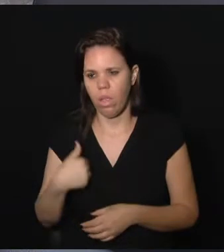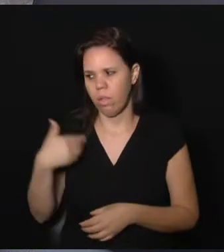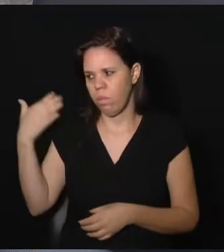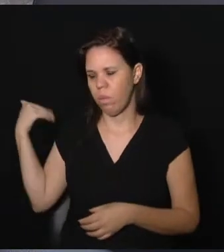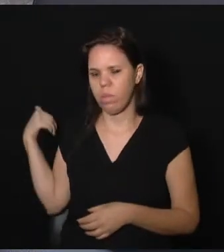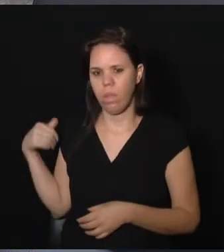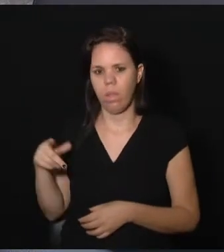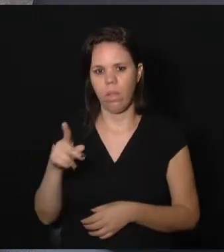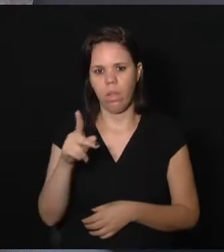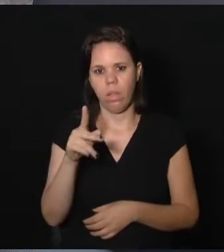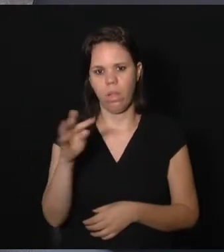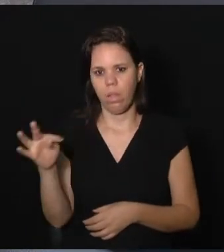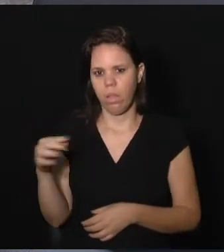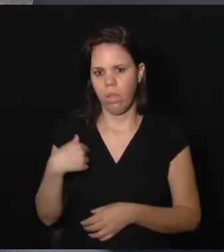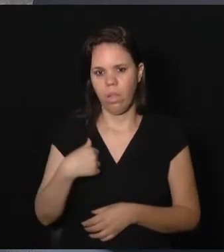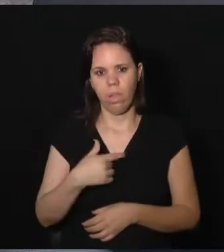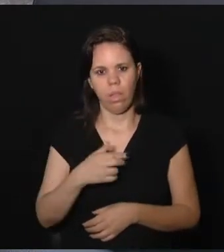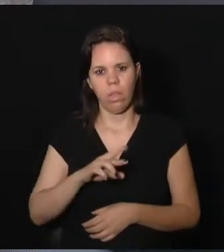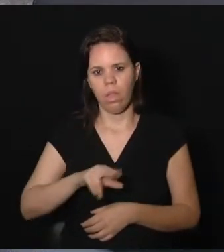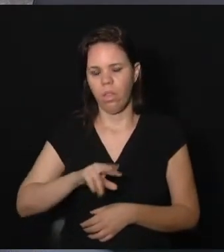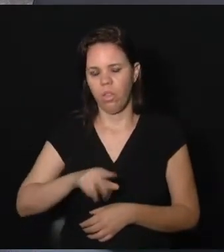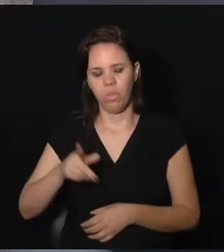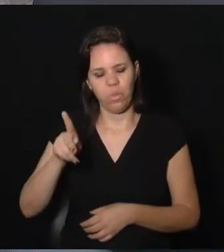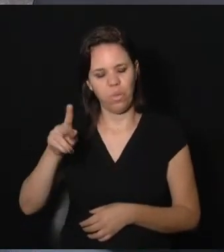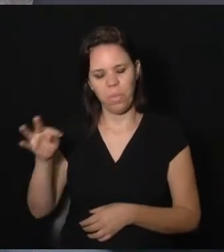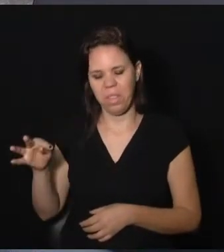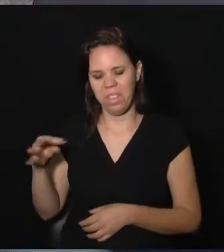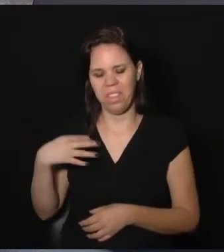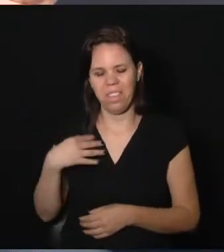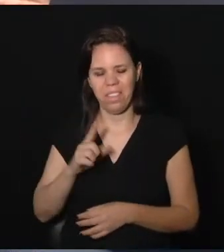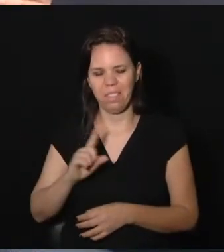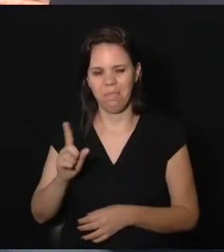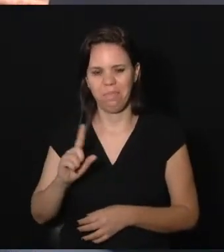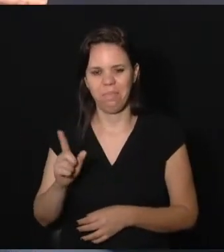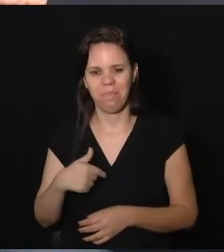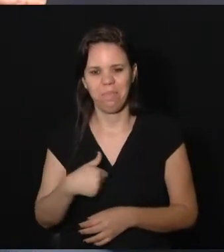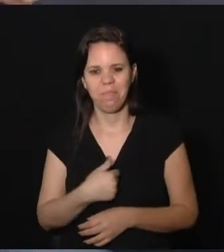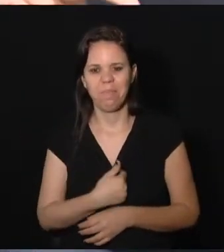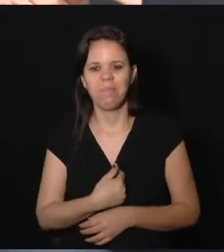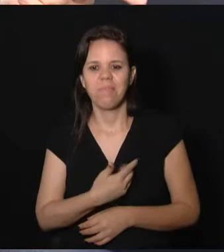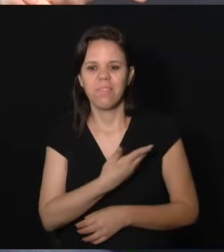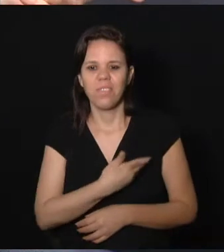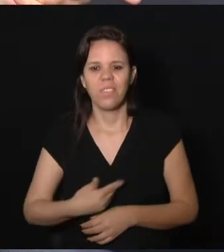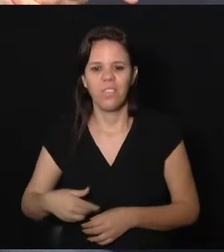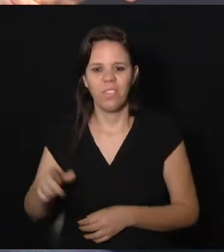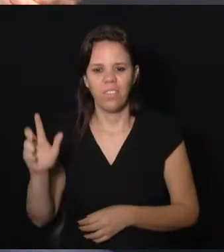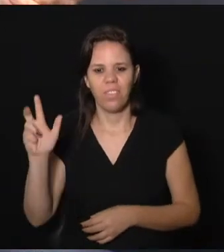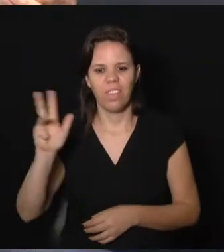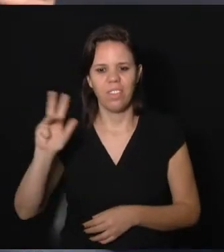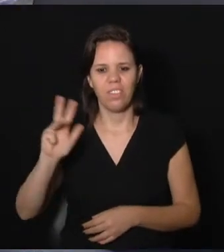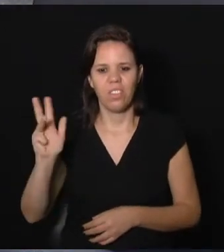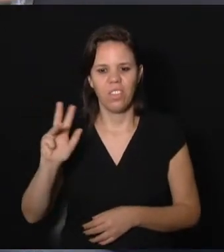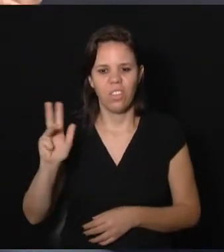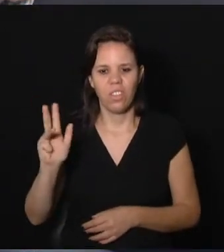tá? Primeiro, para que fique bem entendido, mas o governo Lula fez muito bem isso.